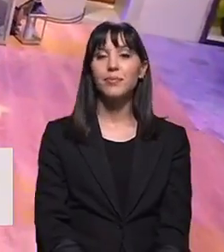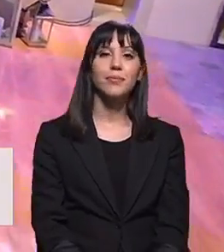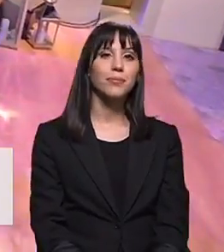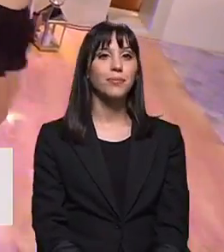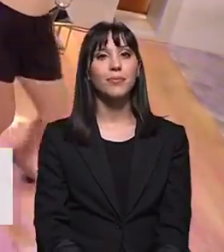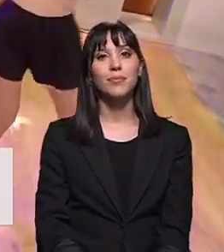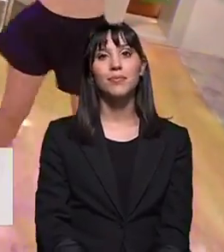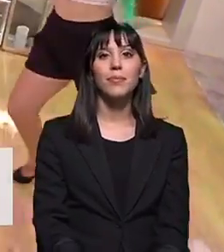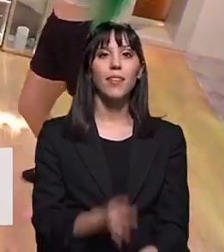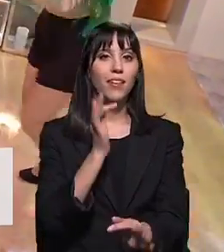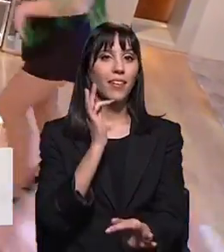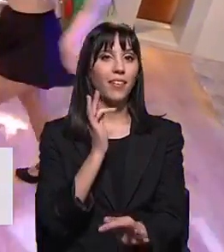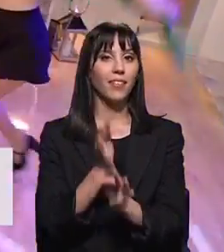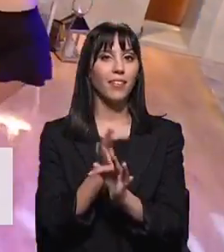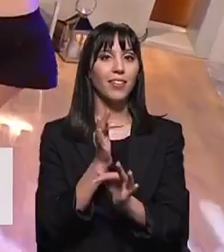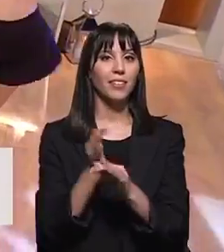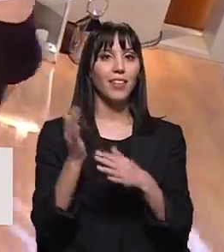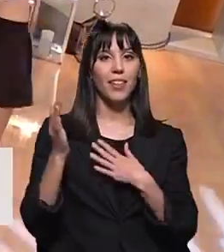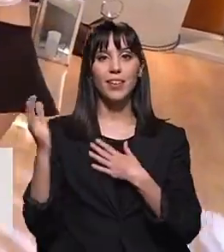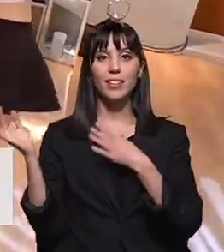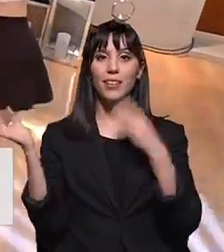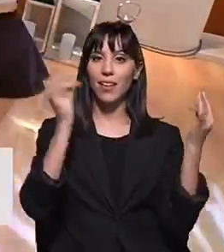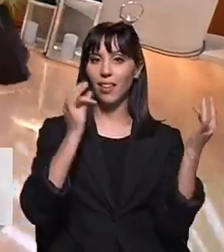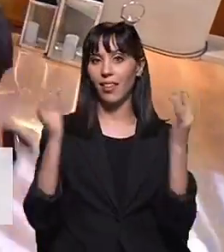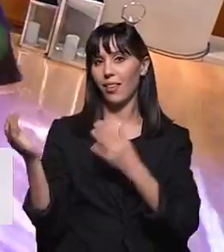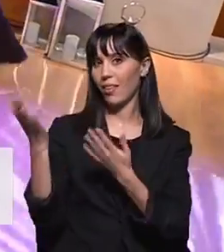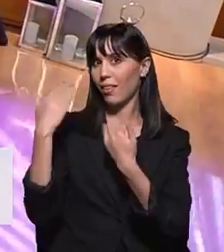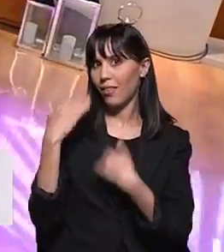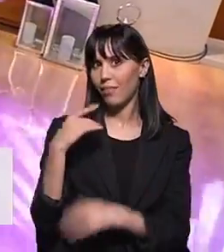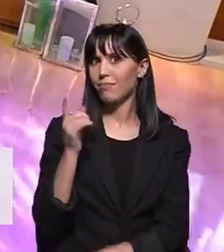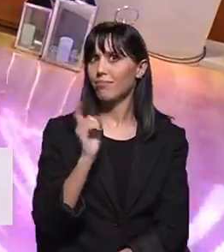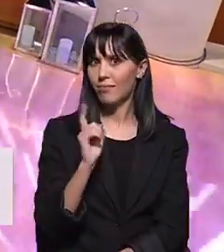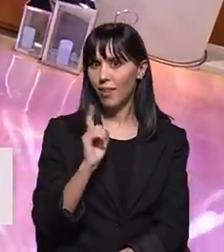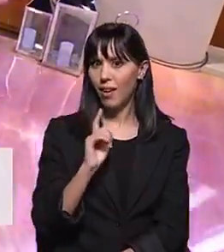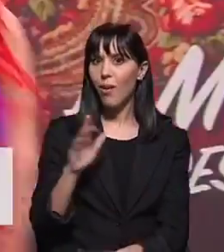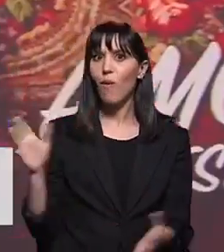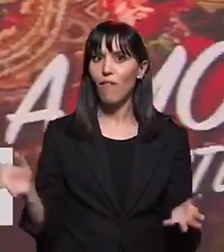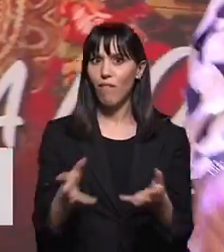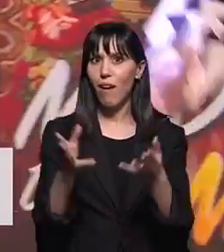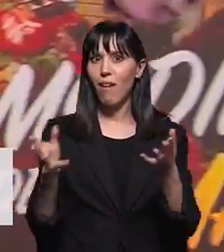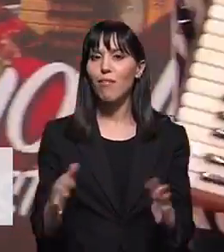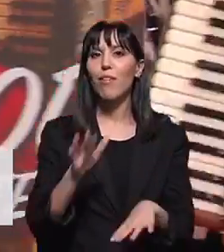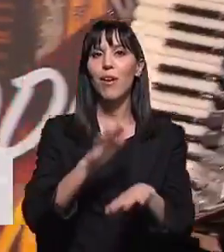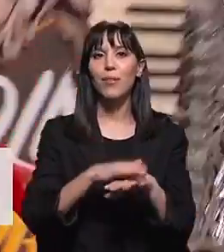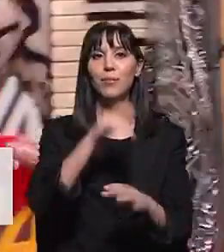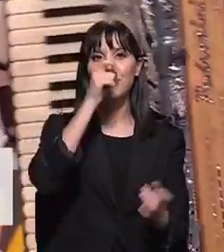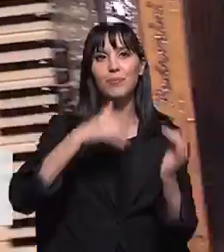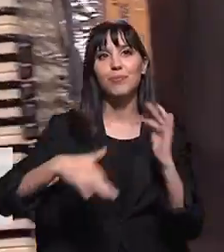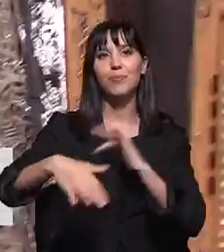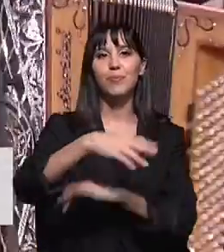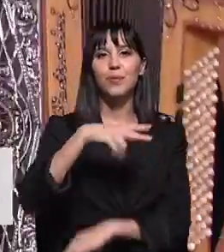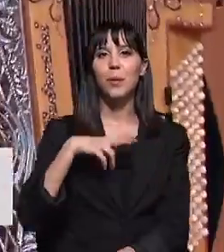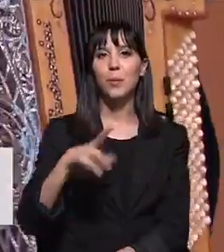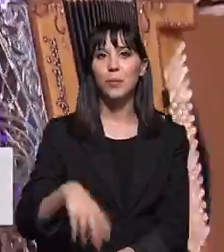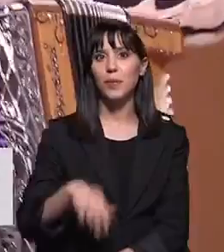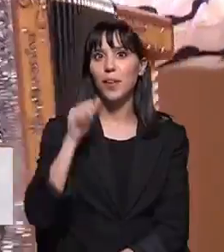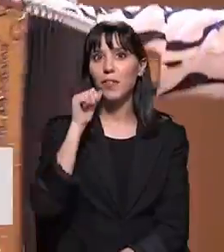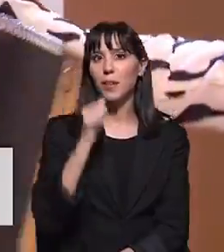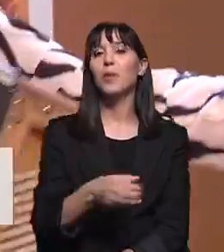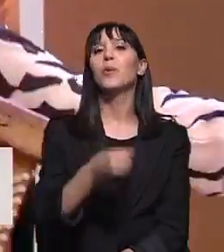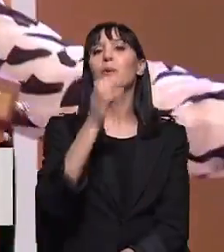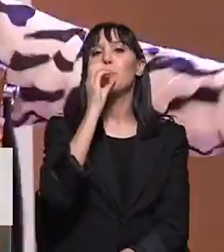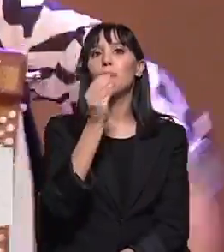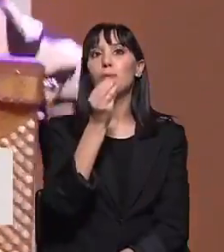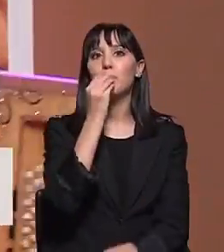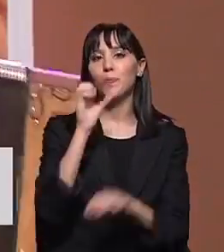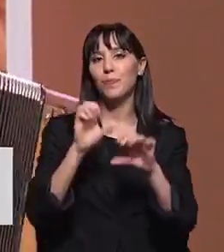Este malhão não é pobre, é alimentado pelo povo português. Bebe um copinho de vinho, come um